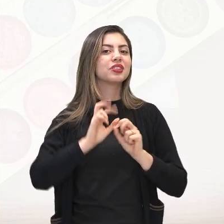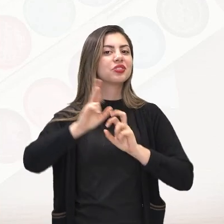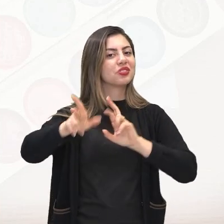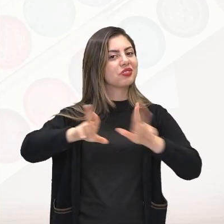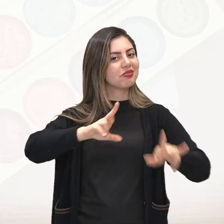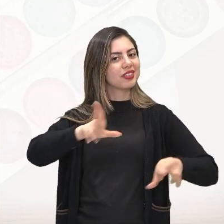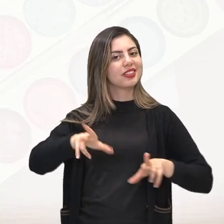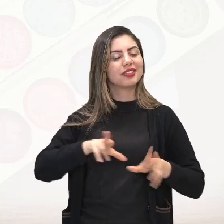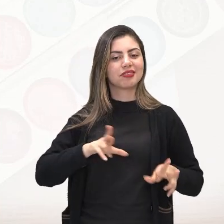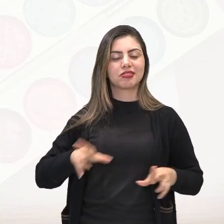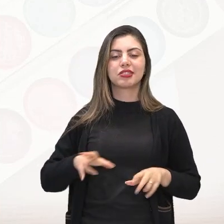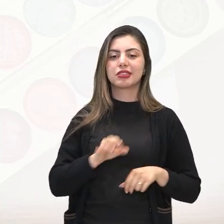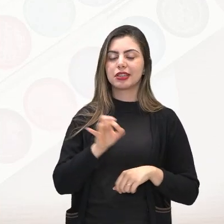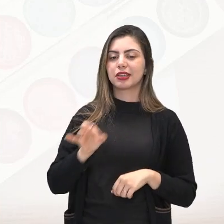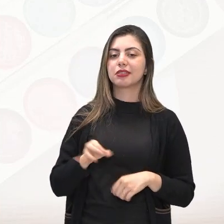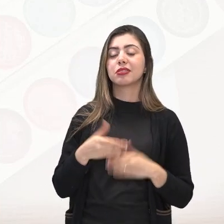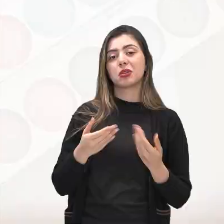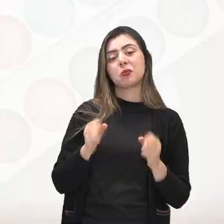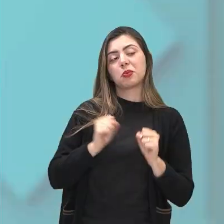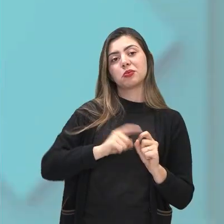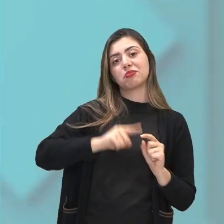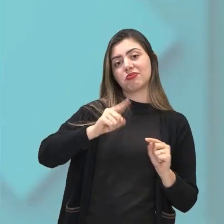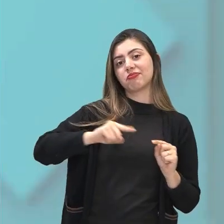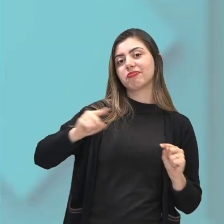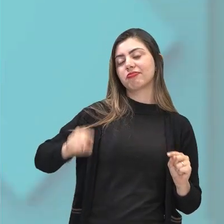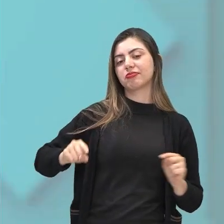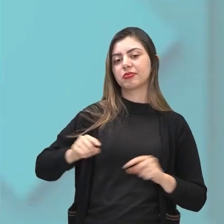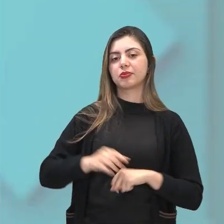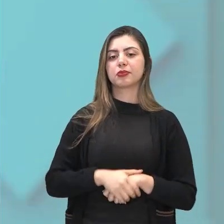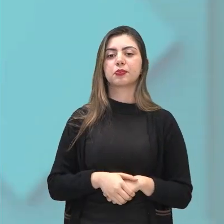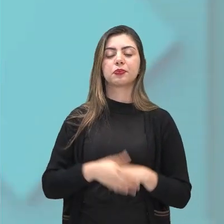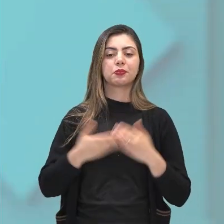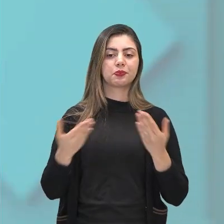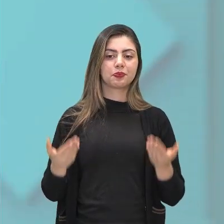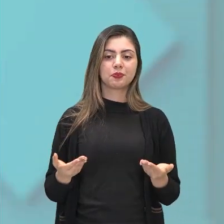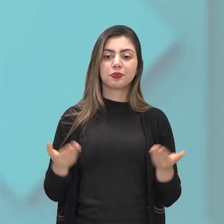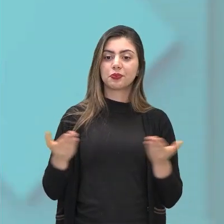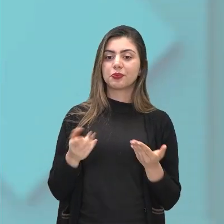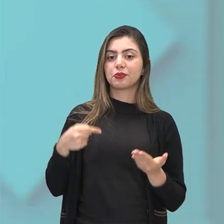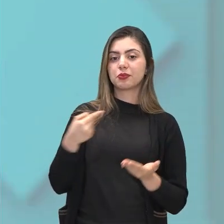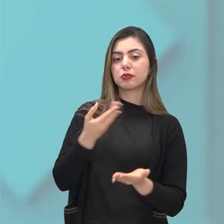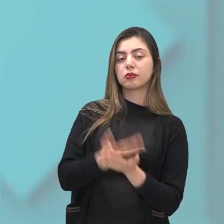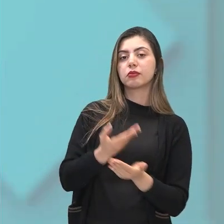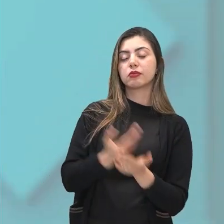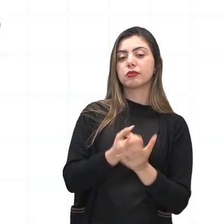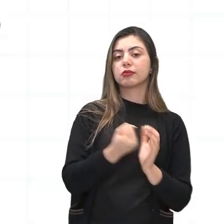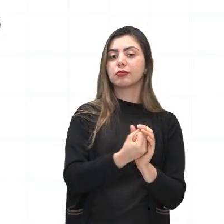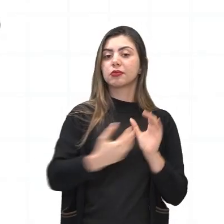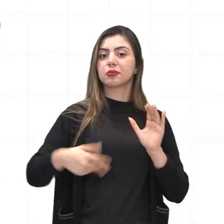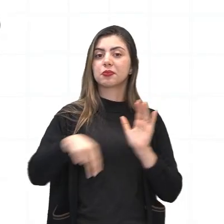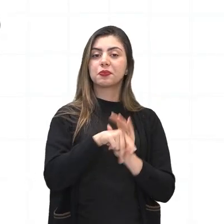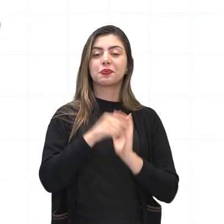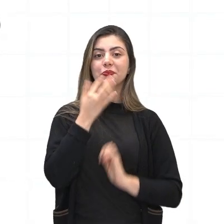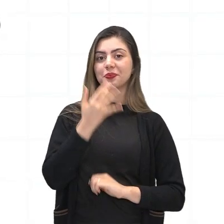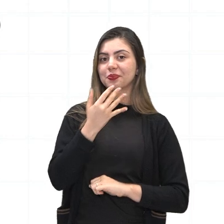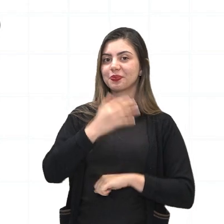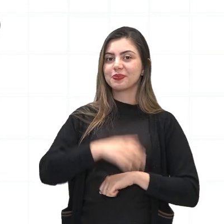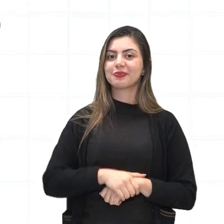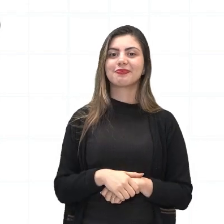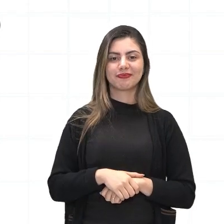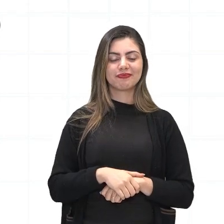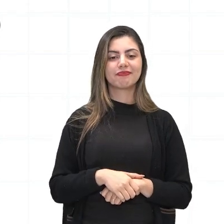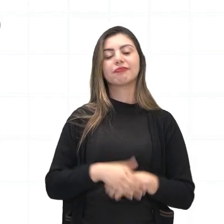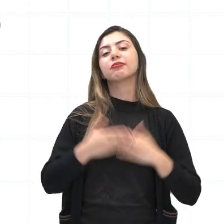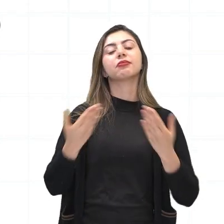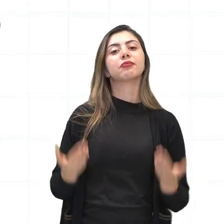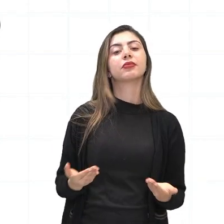elas, que pode variar. Então, vamos perceber também aqui a questão das características das cores? Sim, a